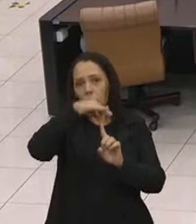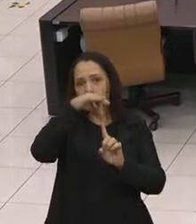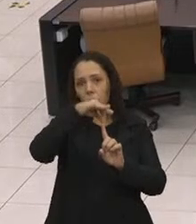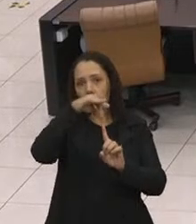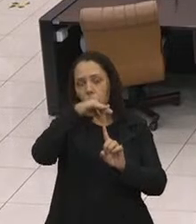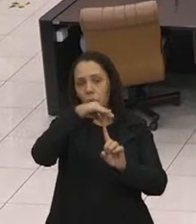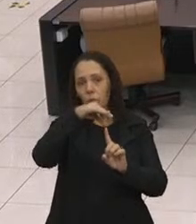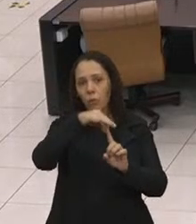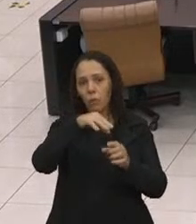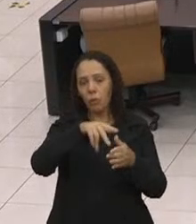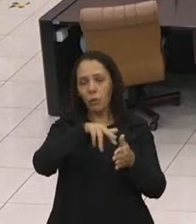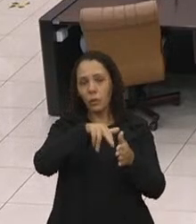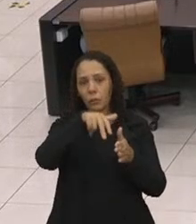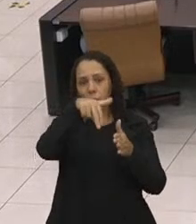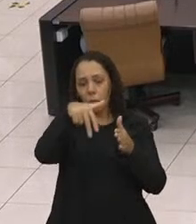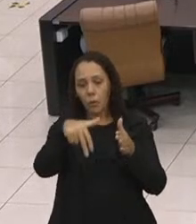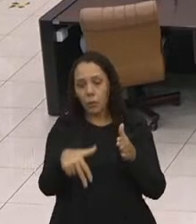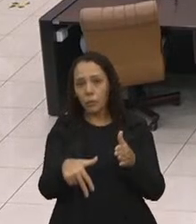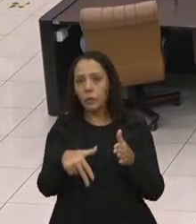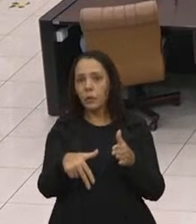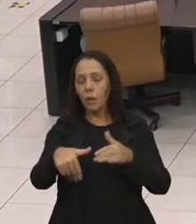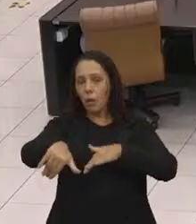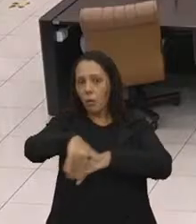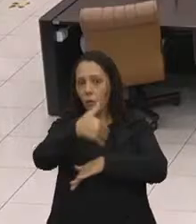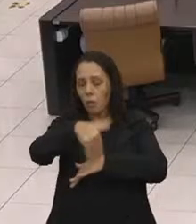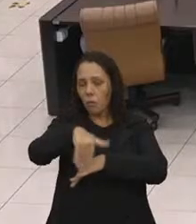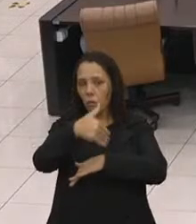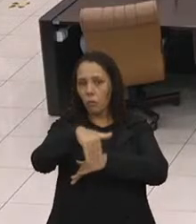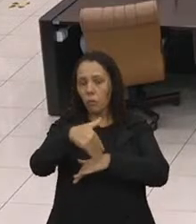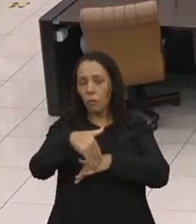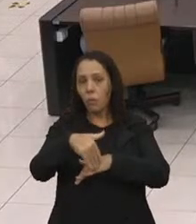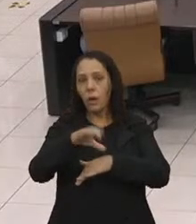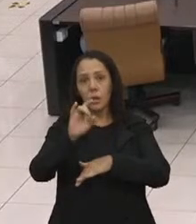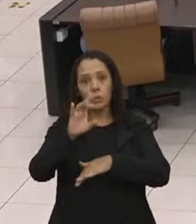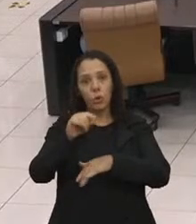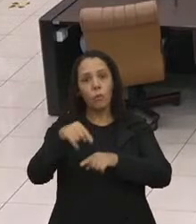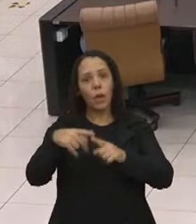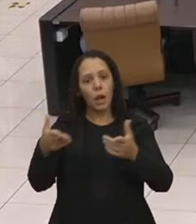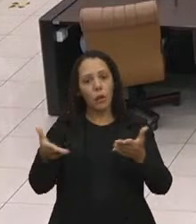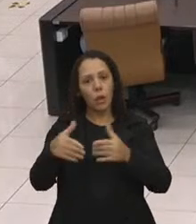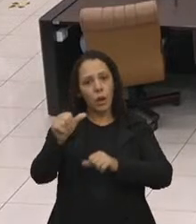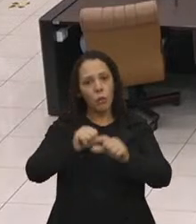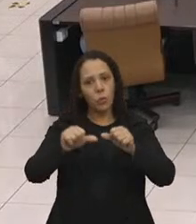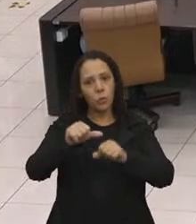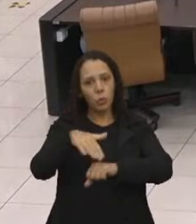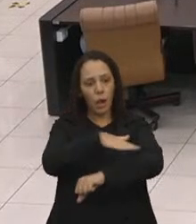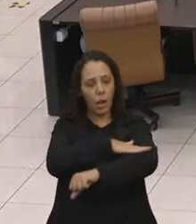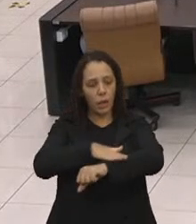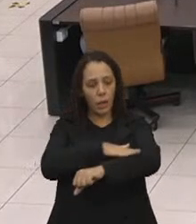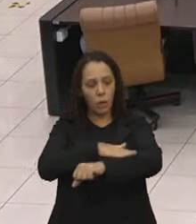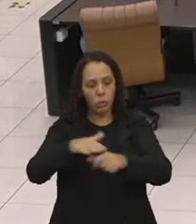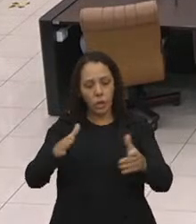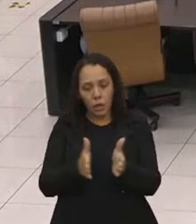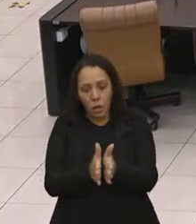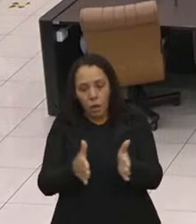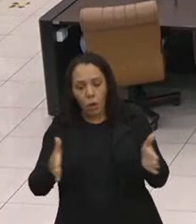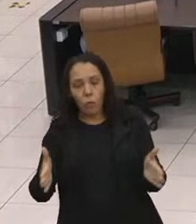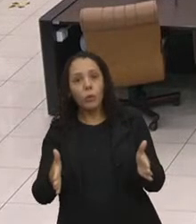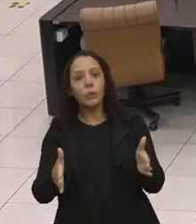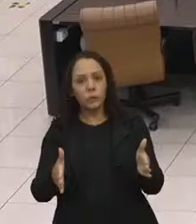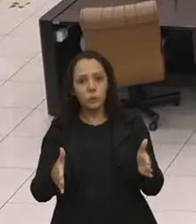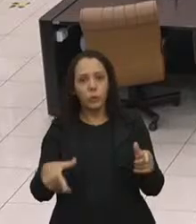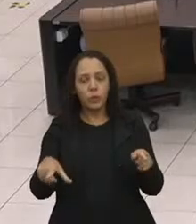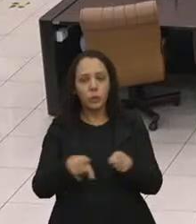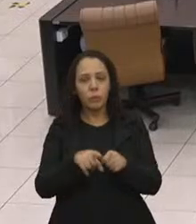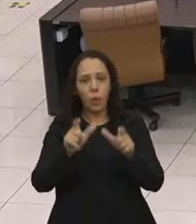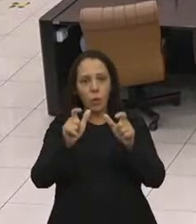Didinha. Era só a rua, a gente alargou a calçada, colocamos os guarda-corpos para não ter alguns alunos atravessavam fora da